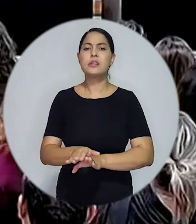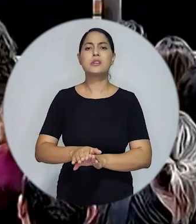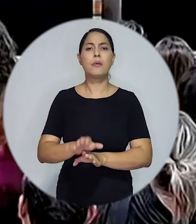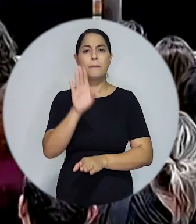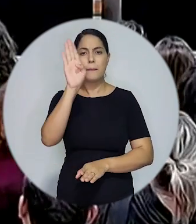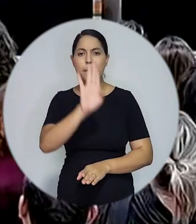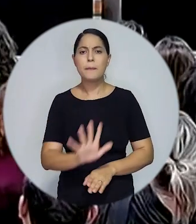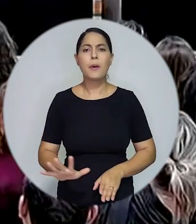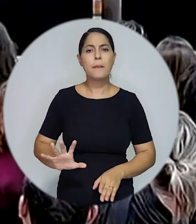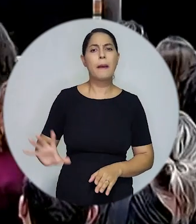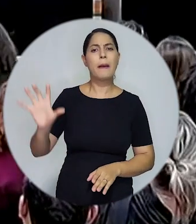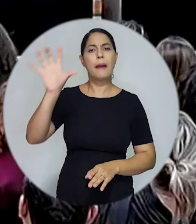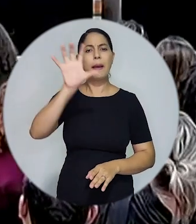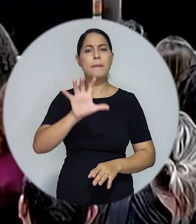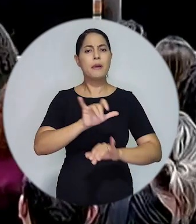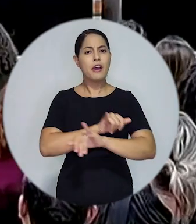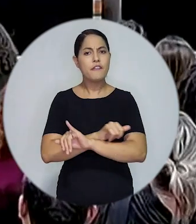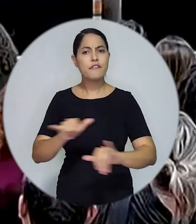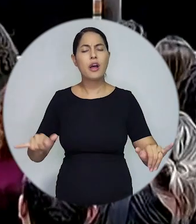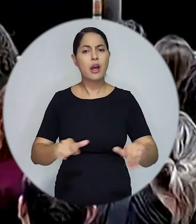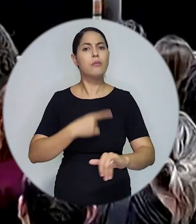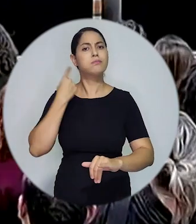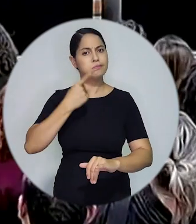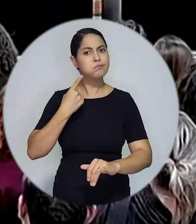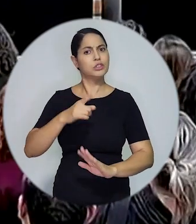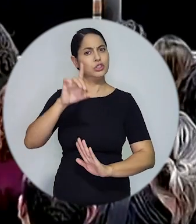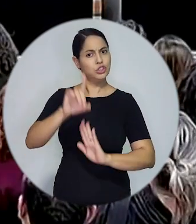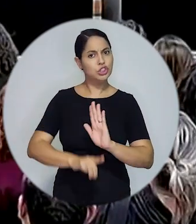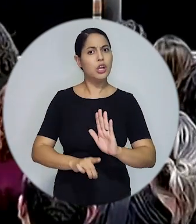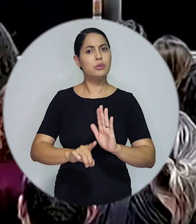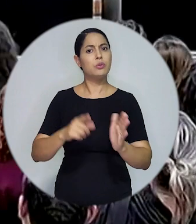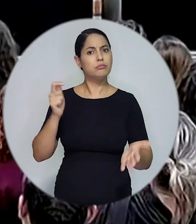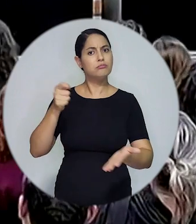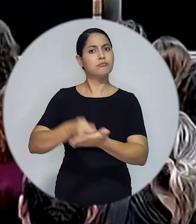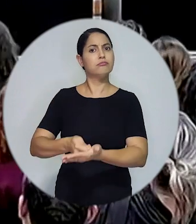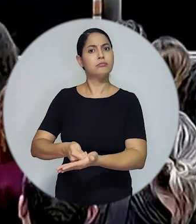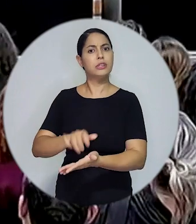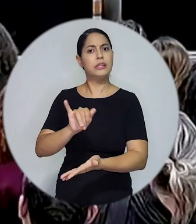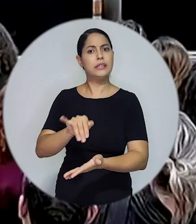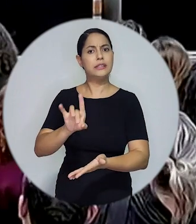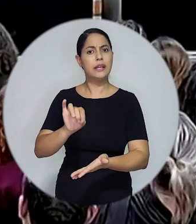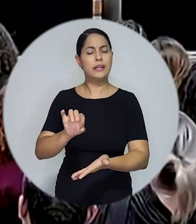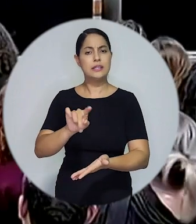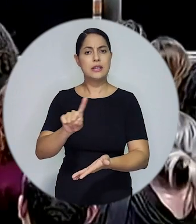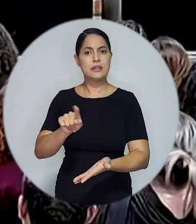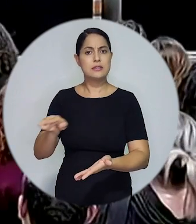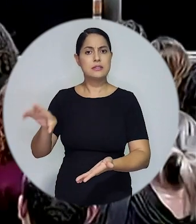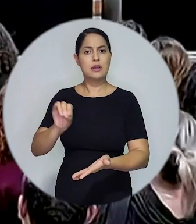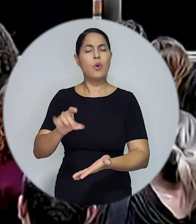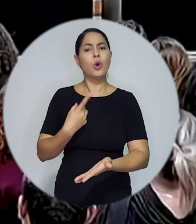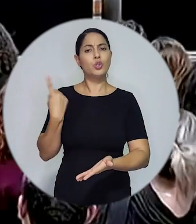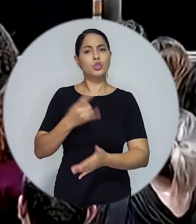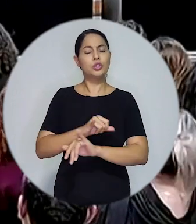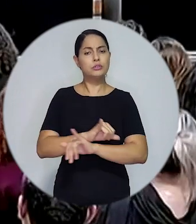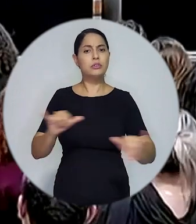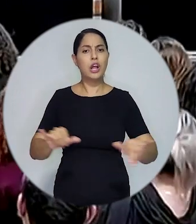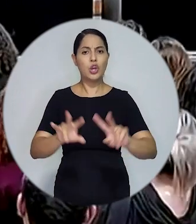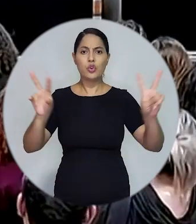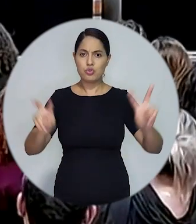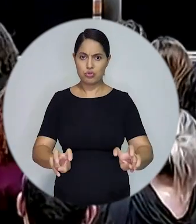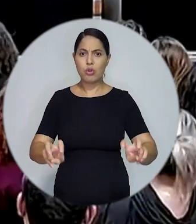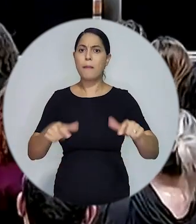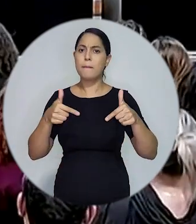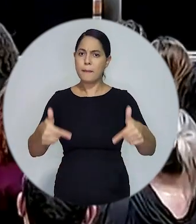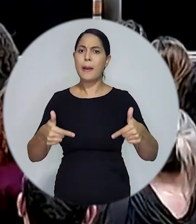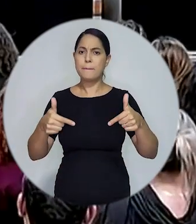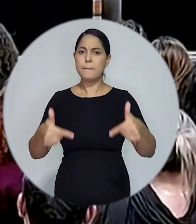às seccionais para que falem aos advogados das suas regiões esse direito de indenização. Nós temos que começar a fazer